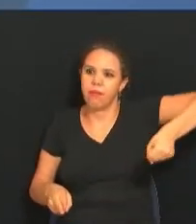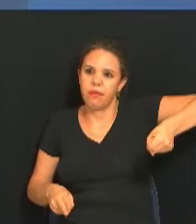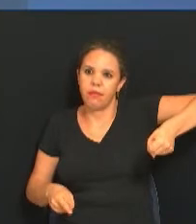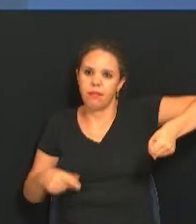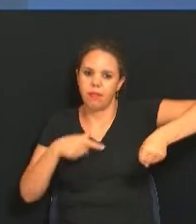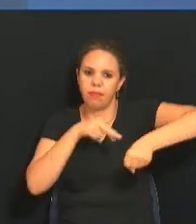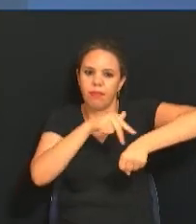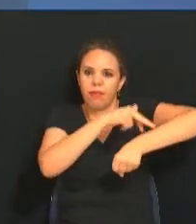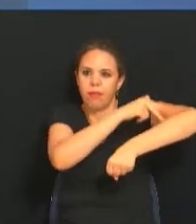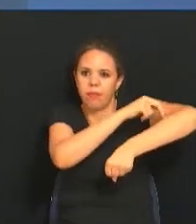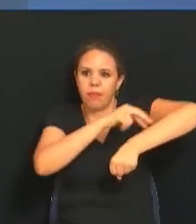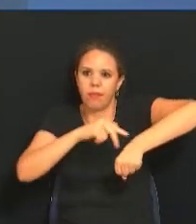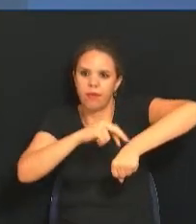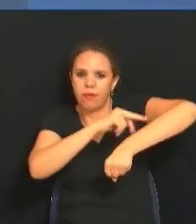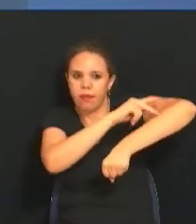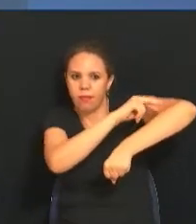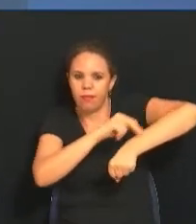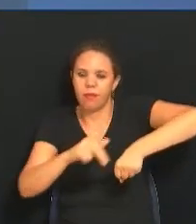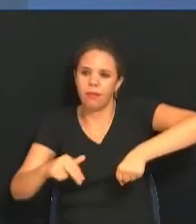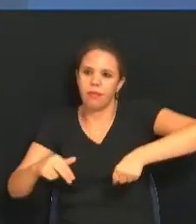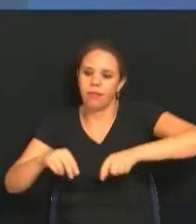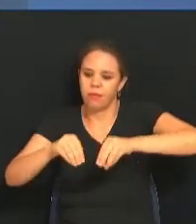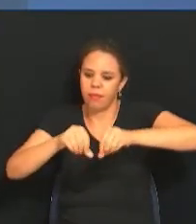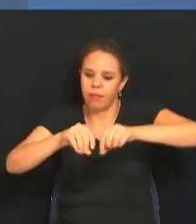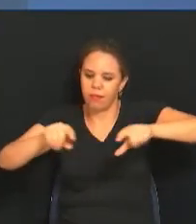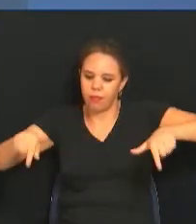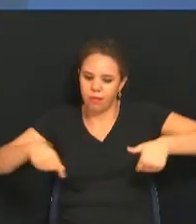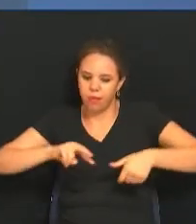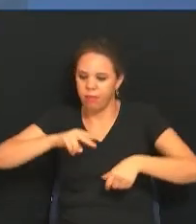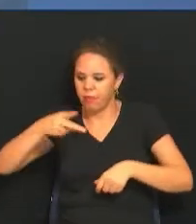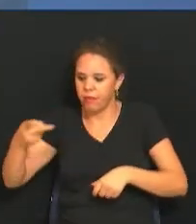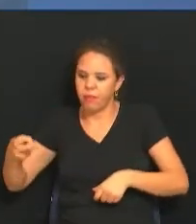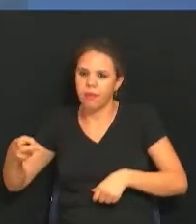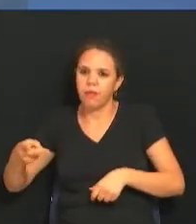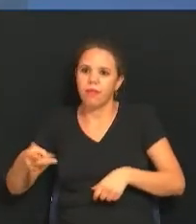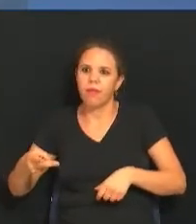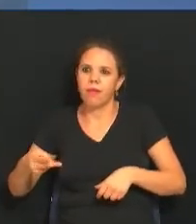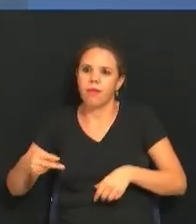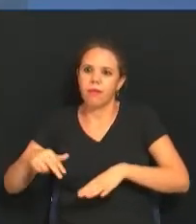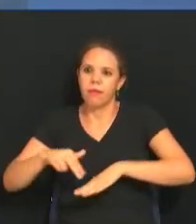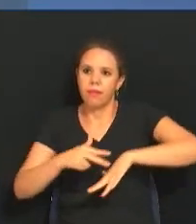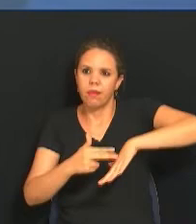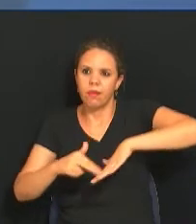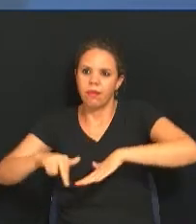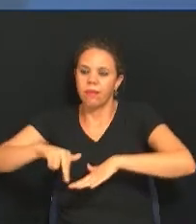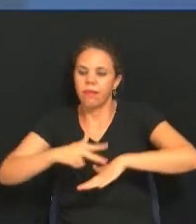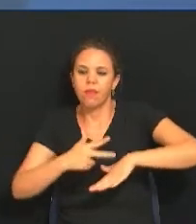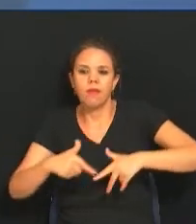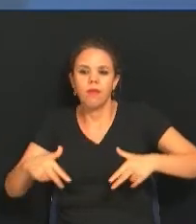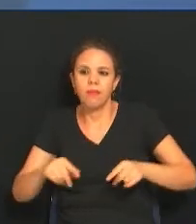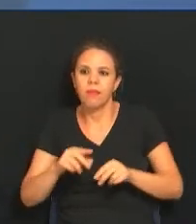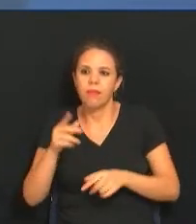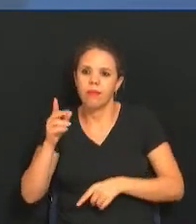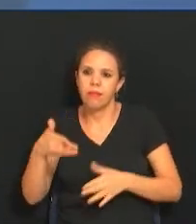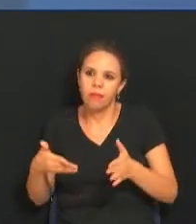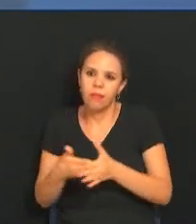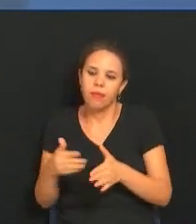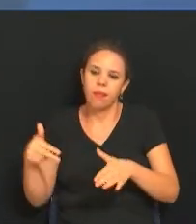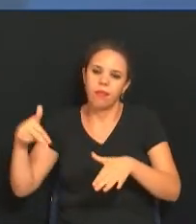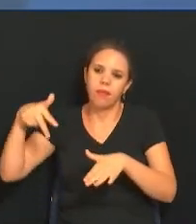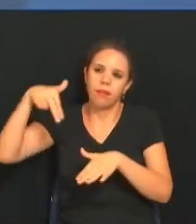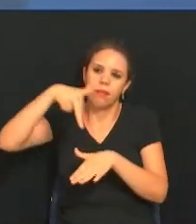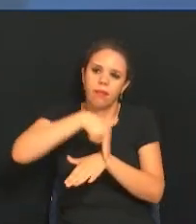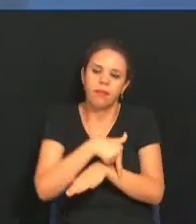quadras, eles vão para campos de areia fazer rolamento, eles usam as pistas de skate e outros obstáculos que eles encontram